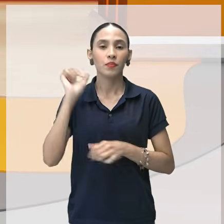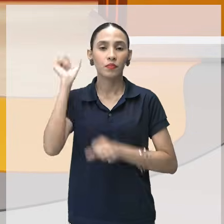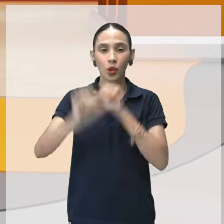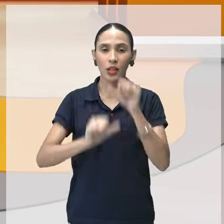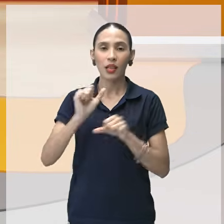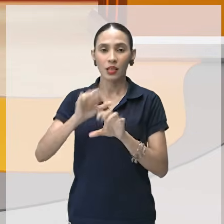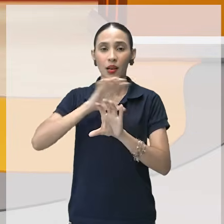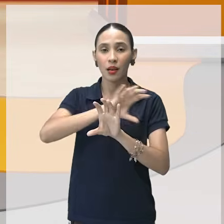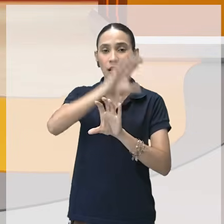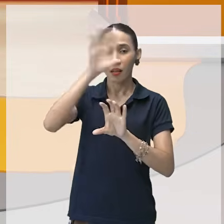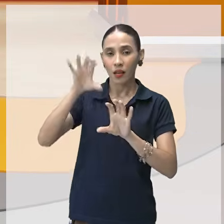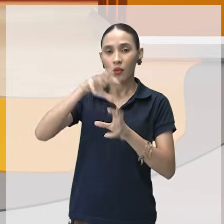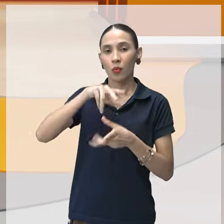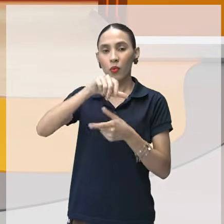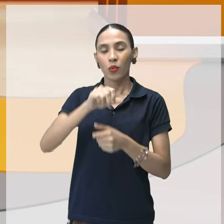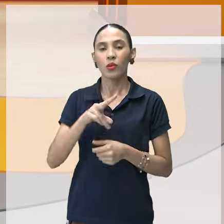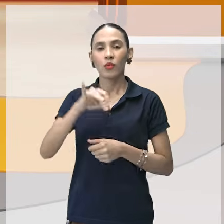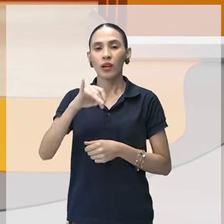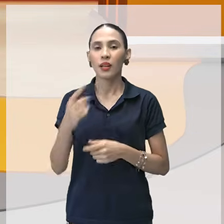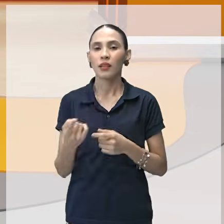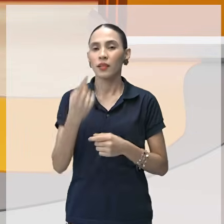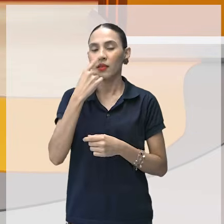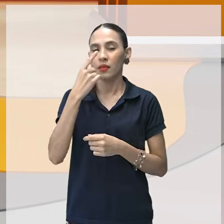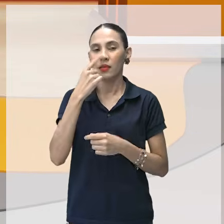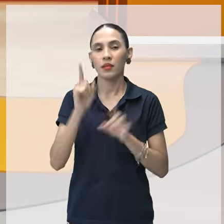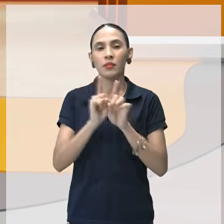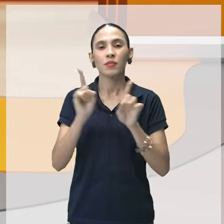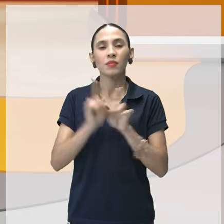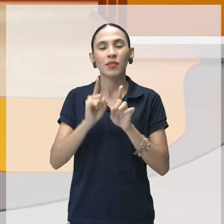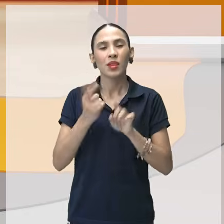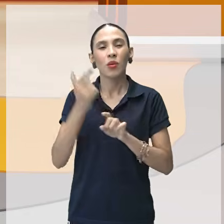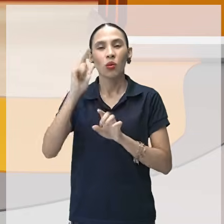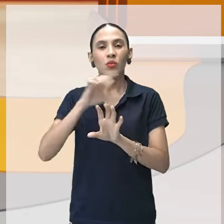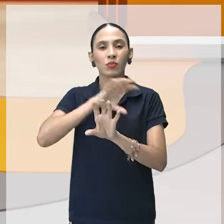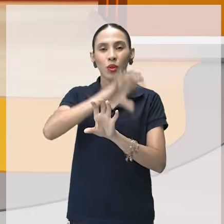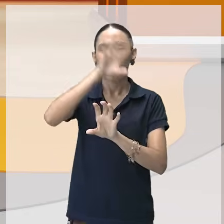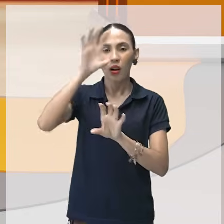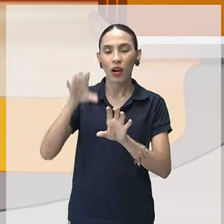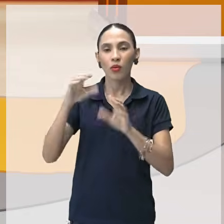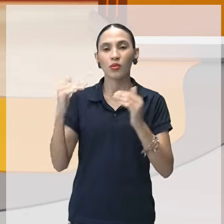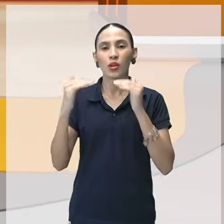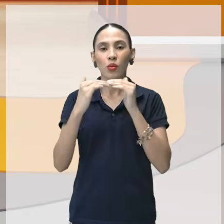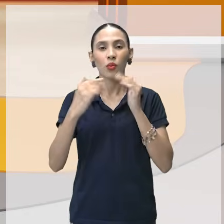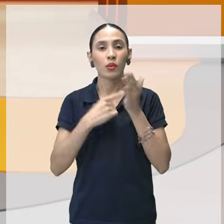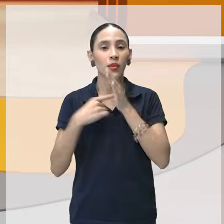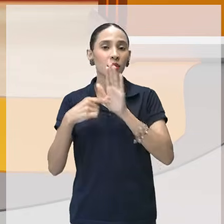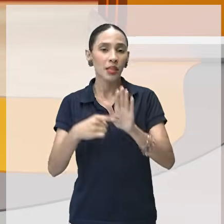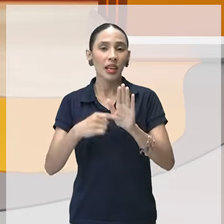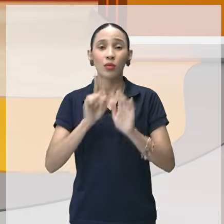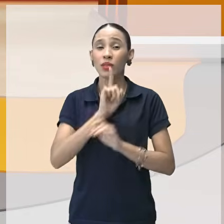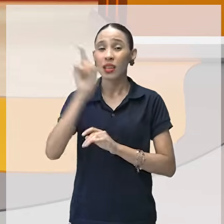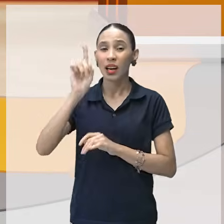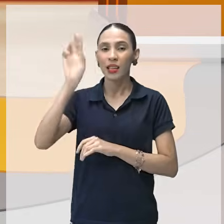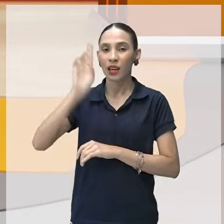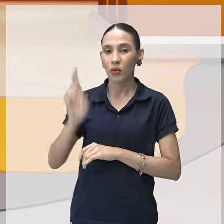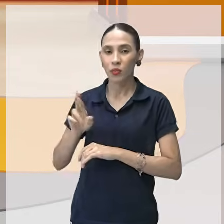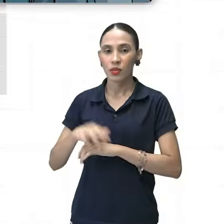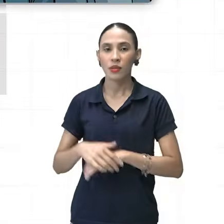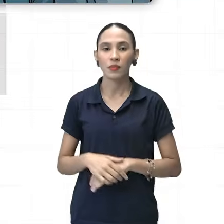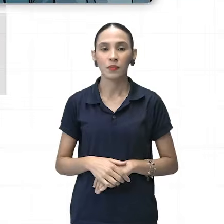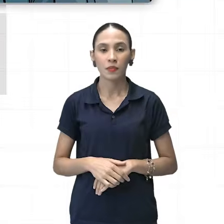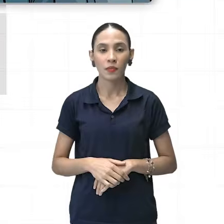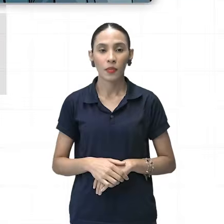pelo mundo. Então, haverá inspiração em outros locais de acordo com o que foi colocado na Rússia. Acompanhem